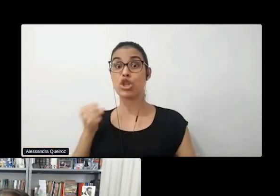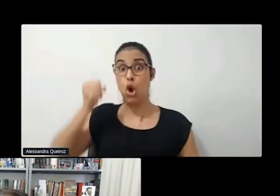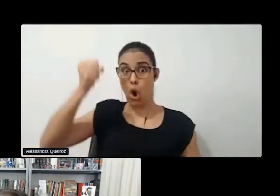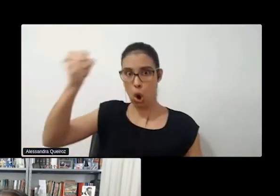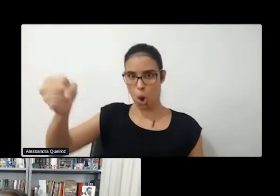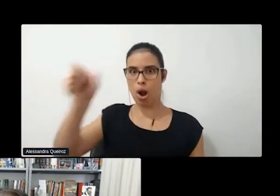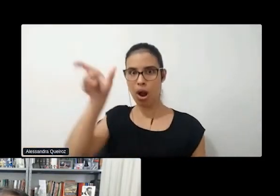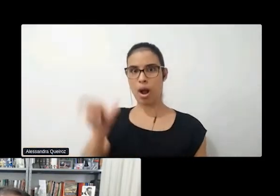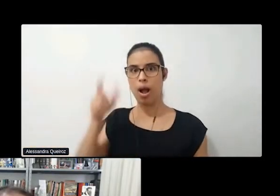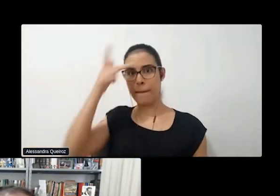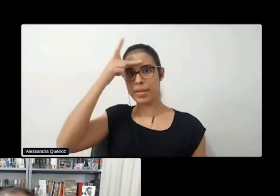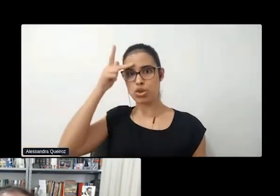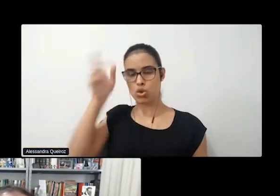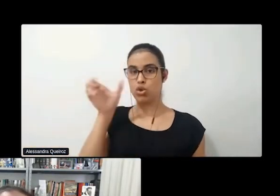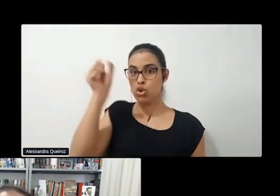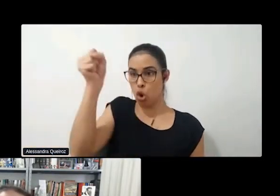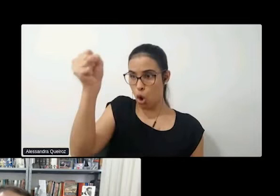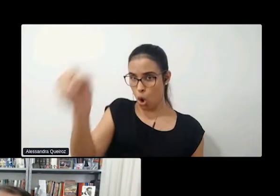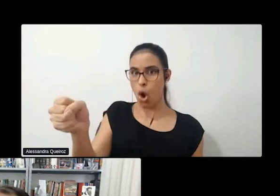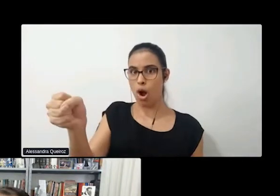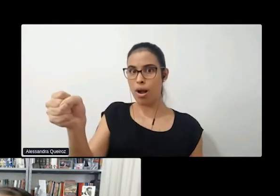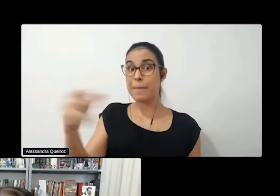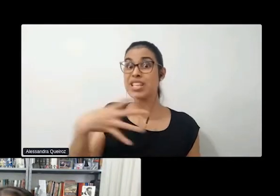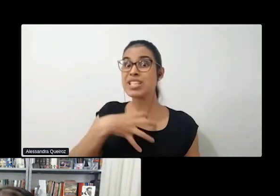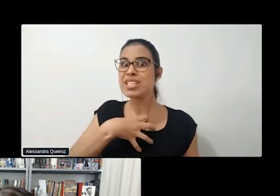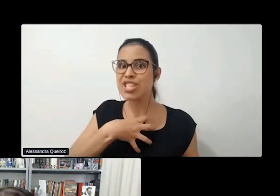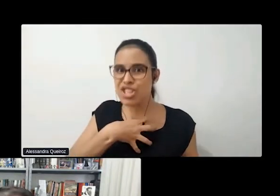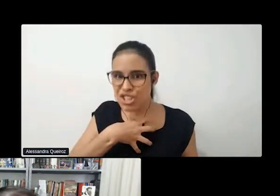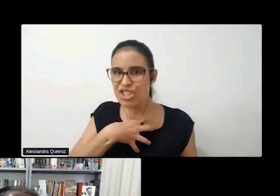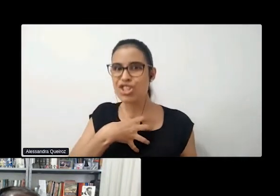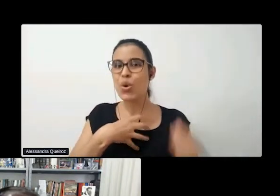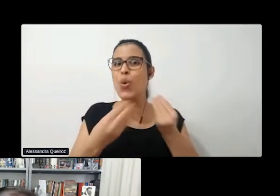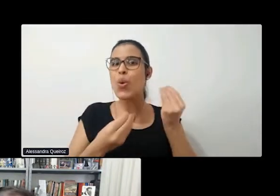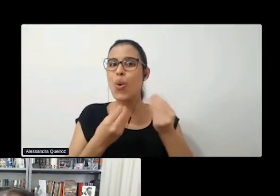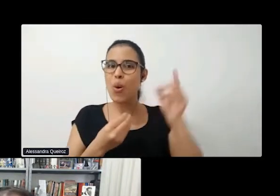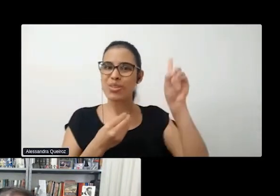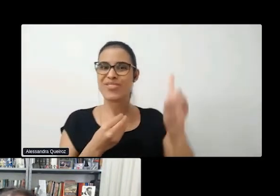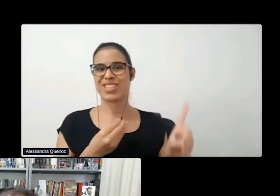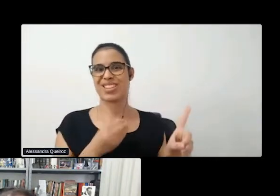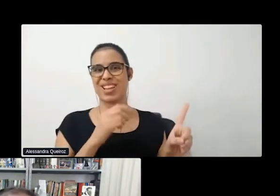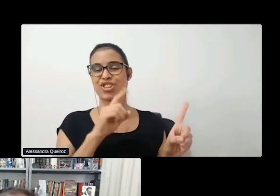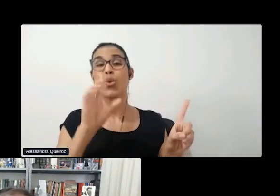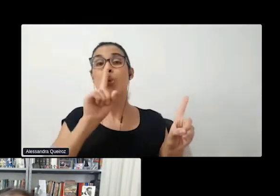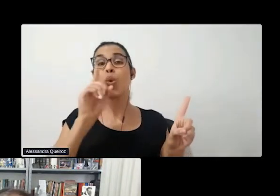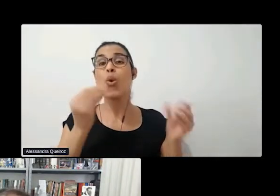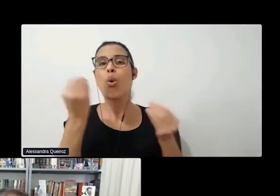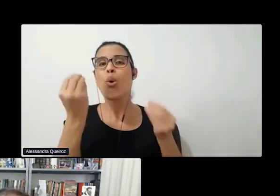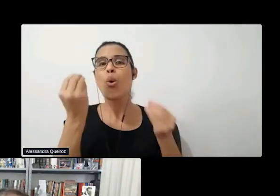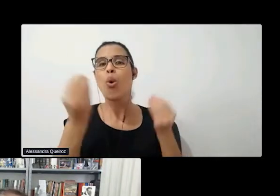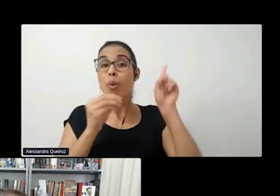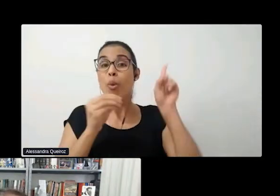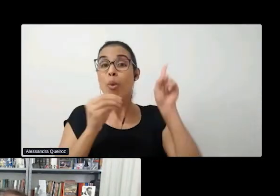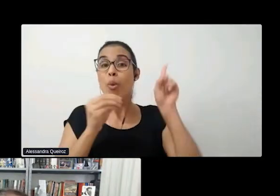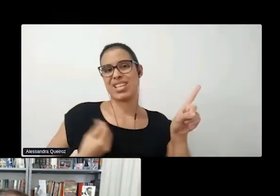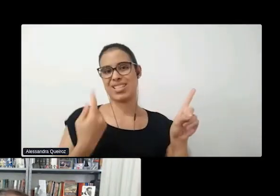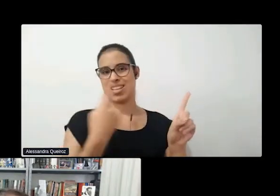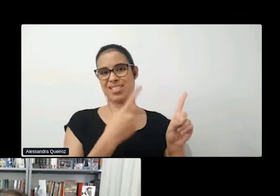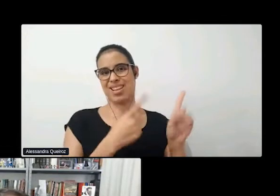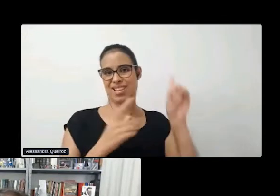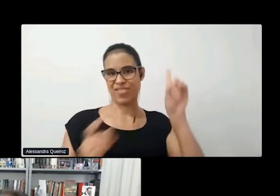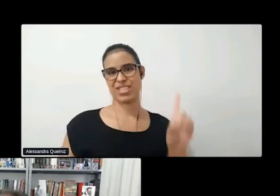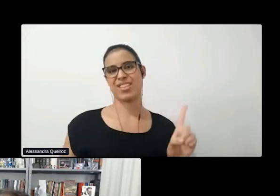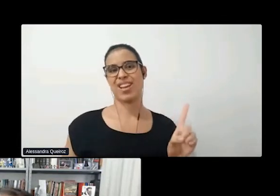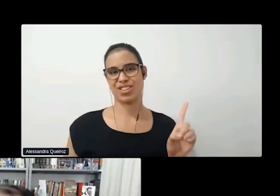para ela sentir, digamos, na pele, como uma pessoa com deficiência auditiva ou deficiência visual tem aquela